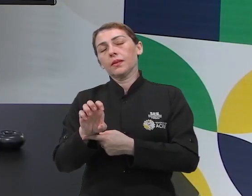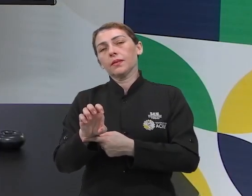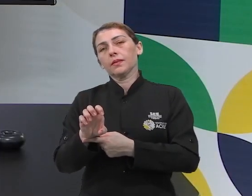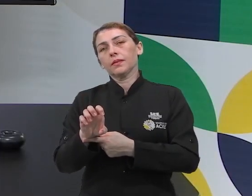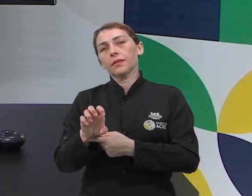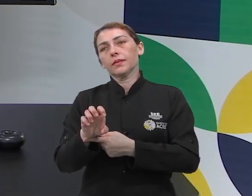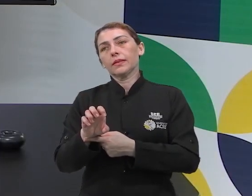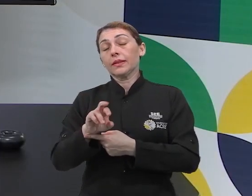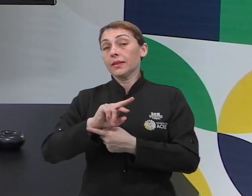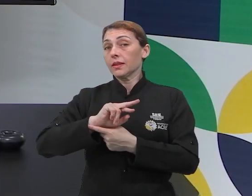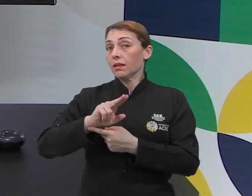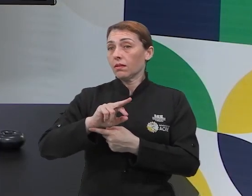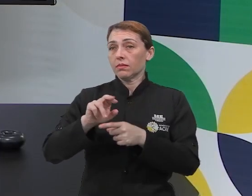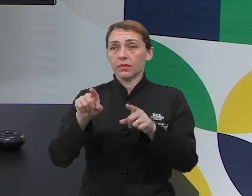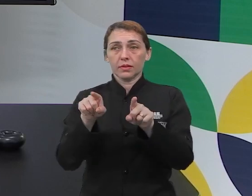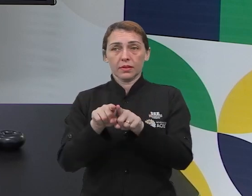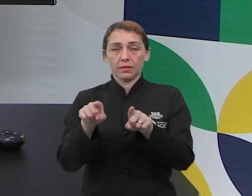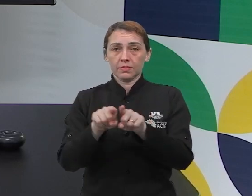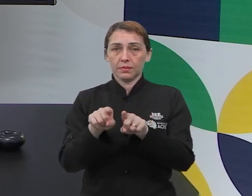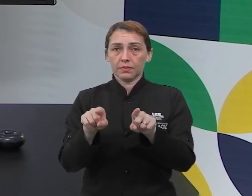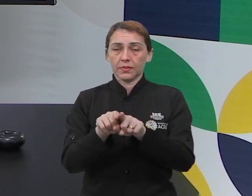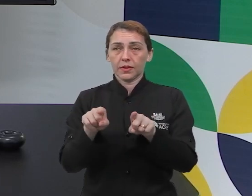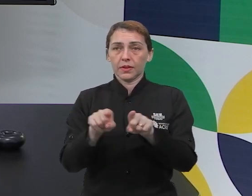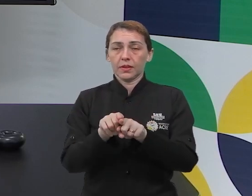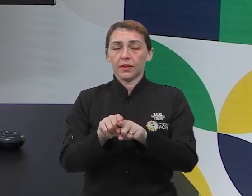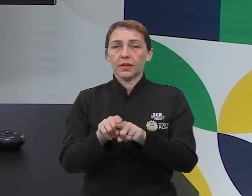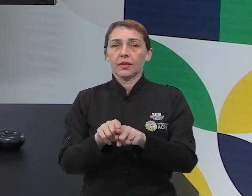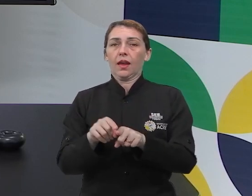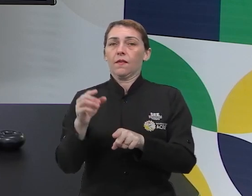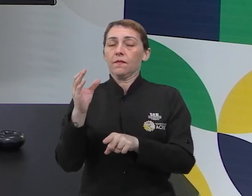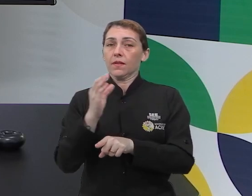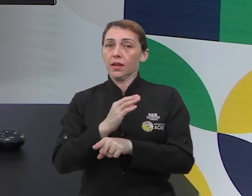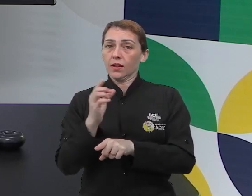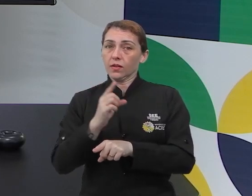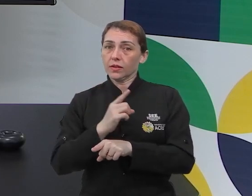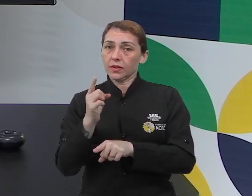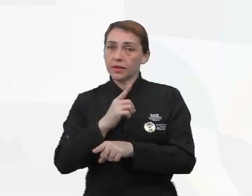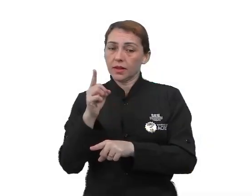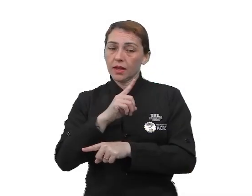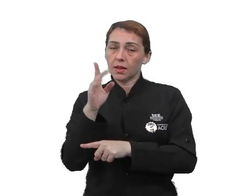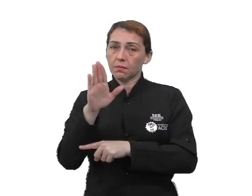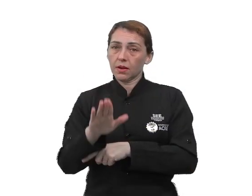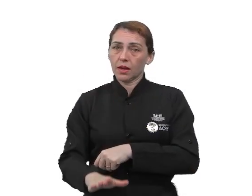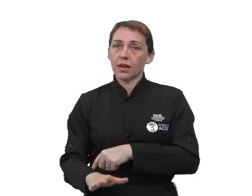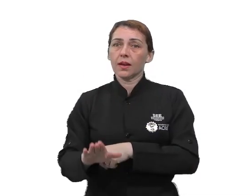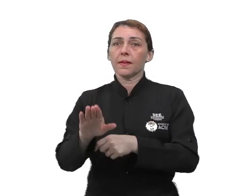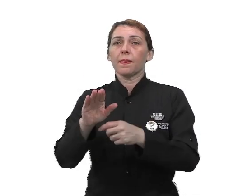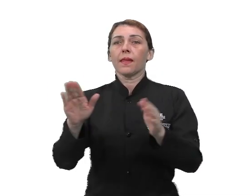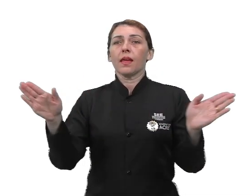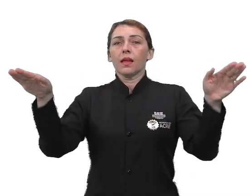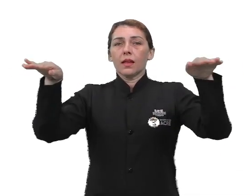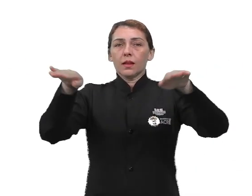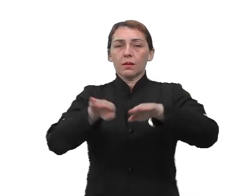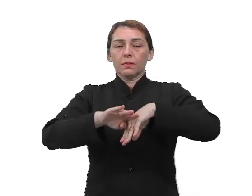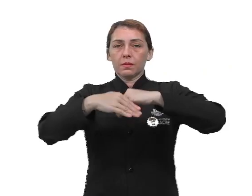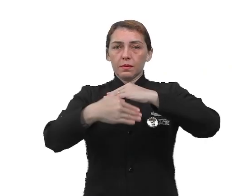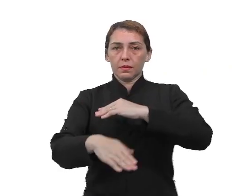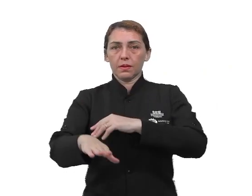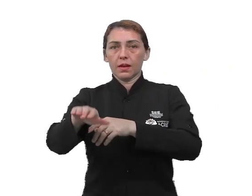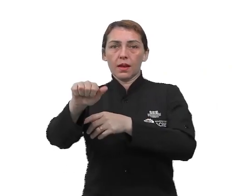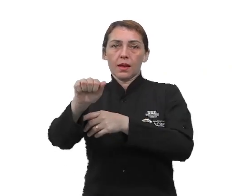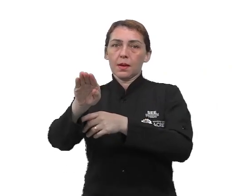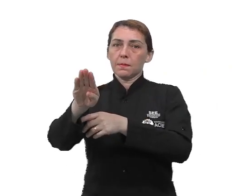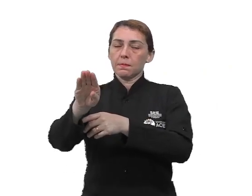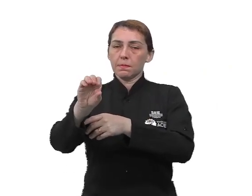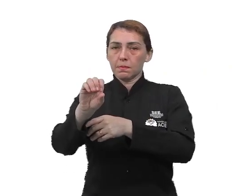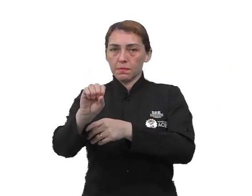tá? Então, nesse caso também já não se encaixa, já que o gradiente, a velocidade ali é baixo. Depressão absoluta. A